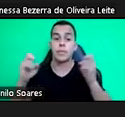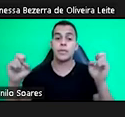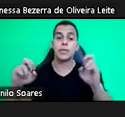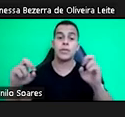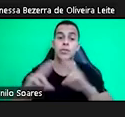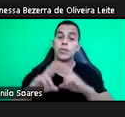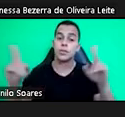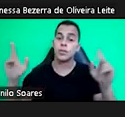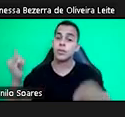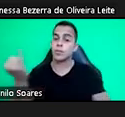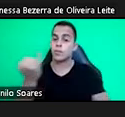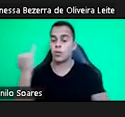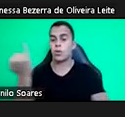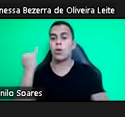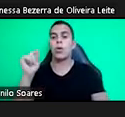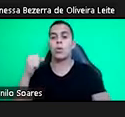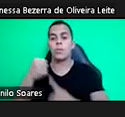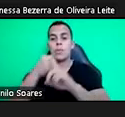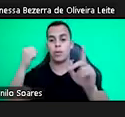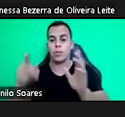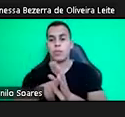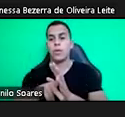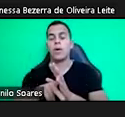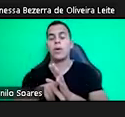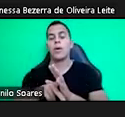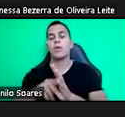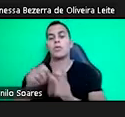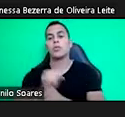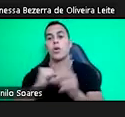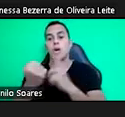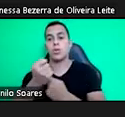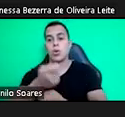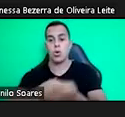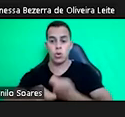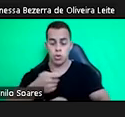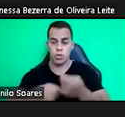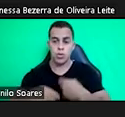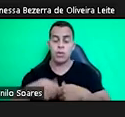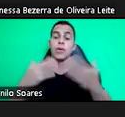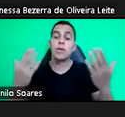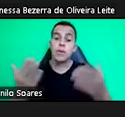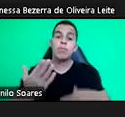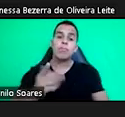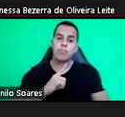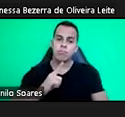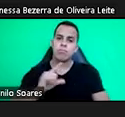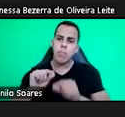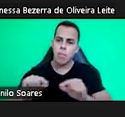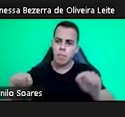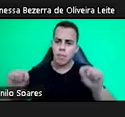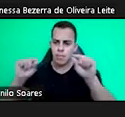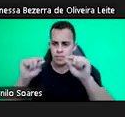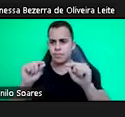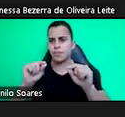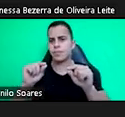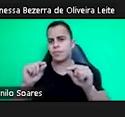bastante importante no impacto do nível socioeconômico. Então, como os nossos casos vêm de um extrato socioeconômico